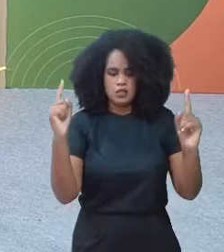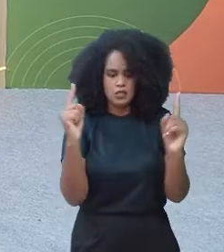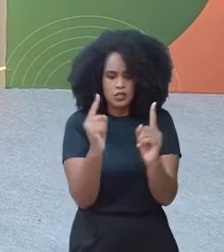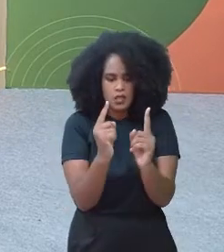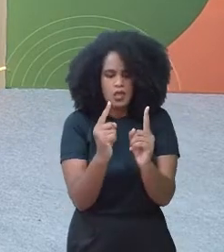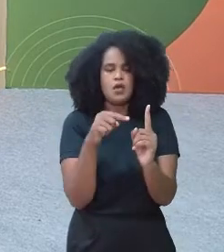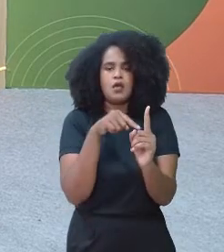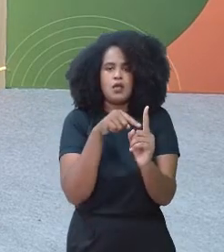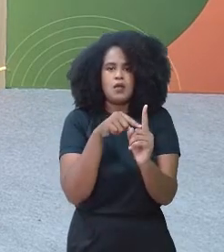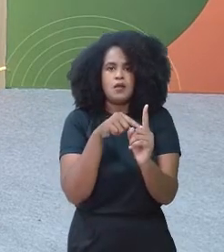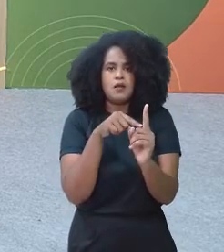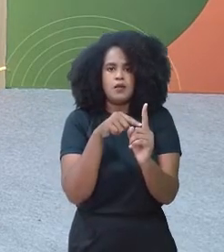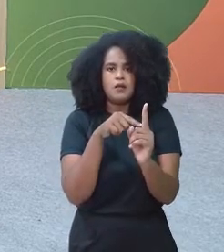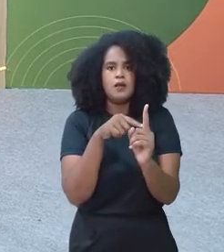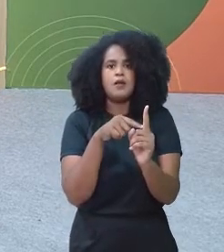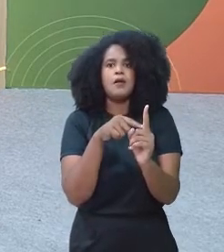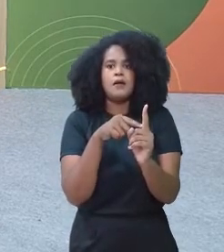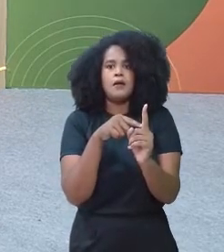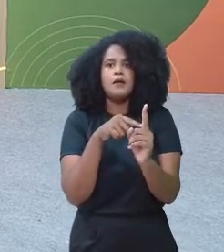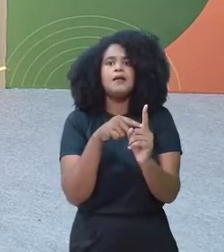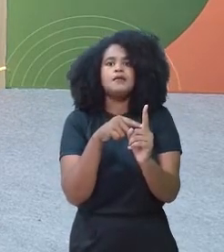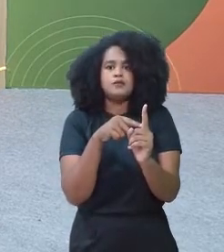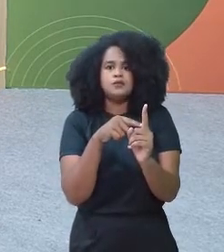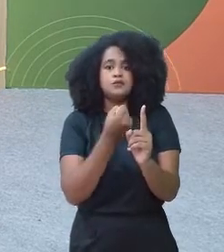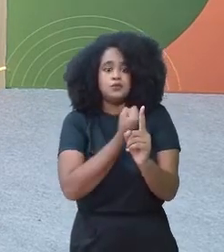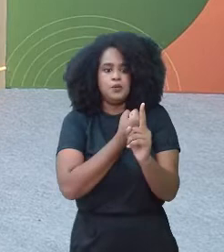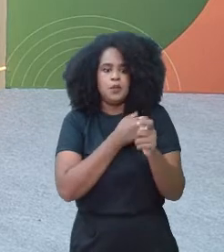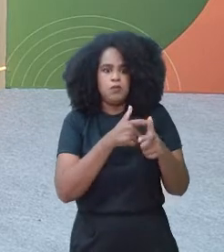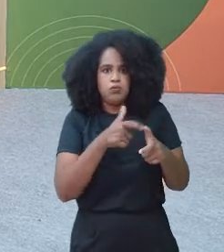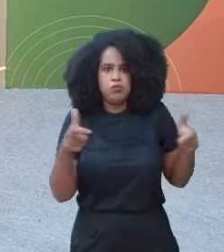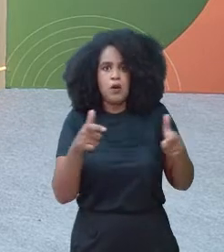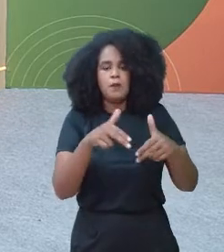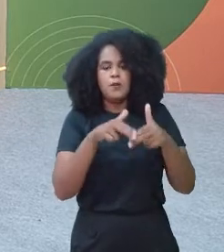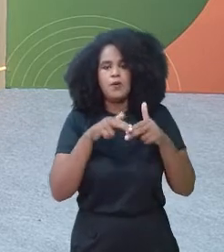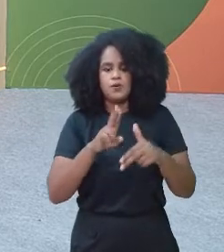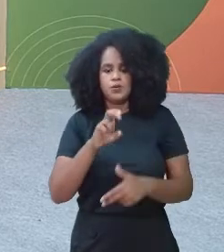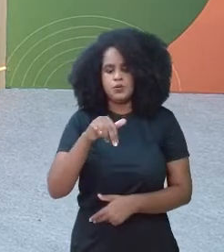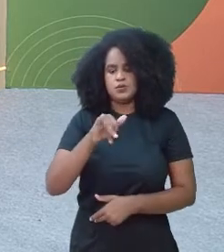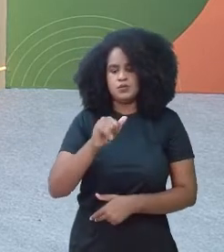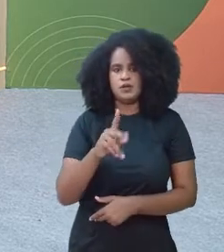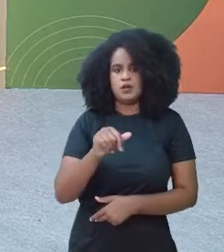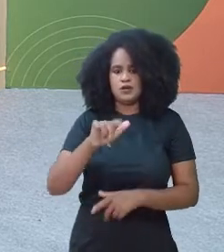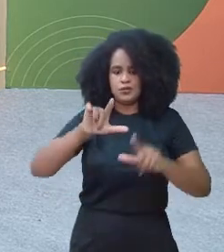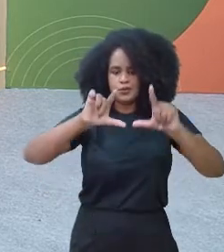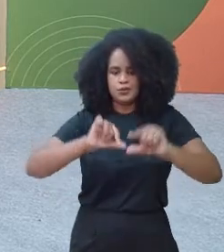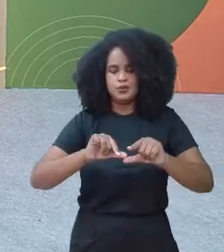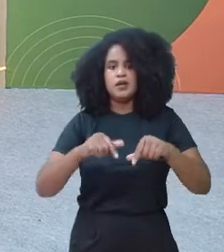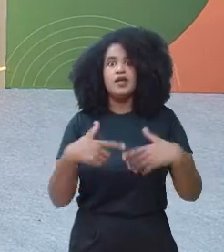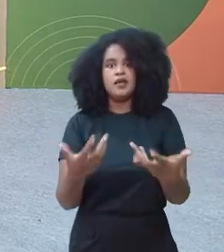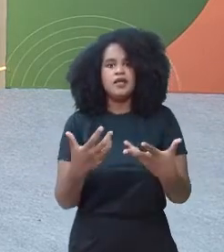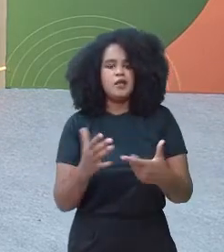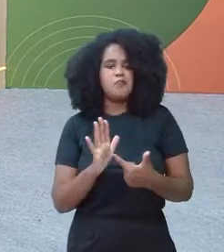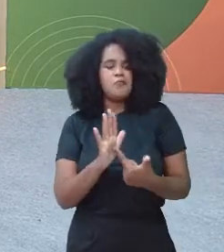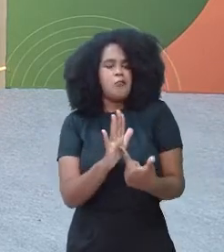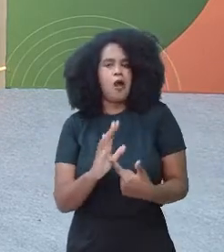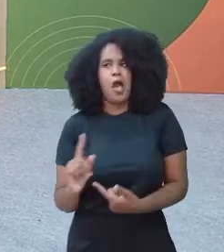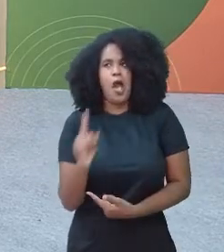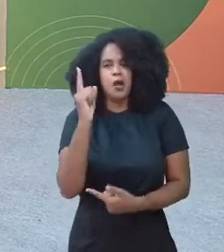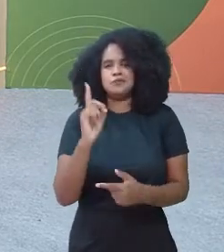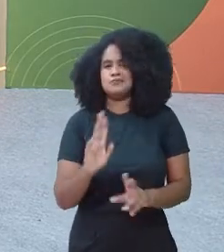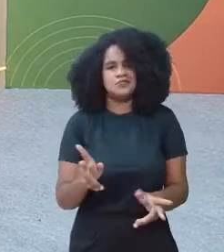dar essa altura toda, ele vai ter um número grandão, né, para representar isso. Só queria usar para dar um impacto mesmo, né,